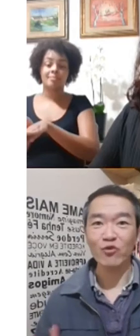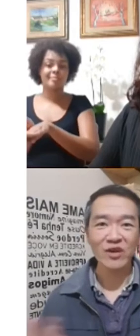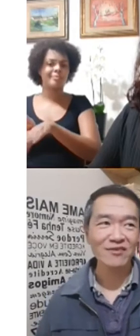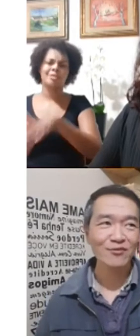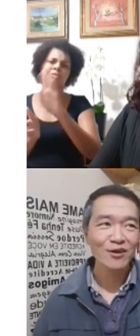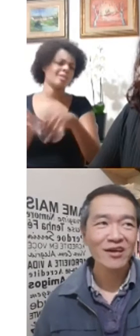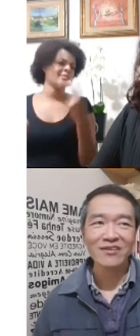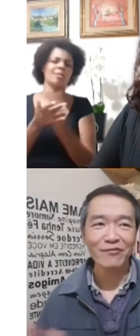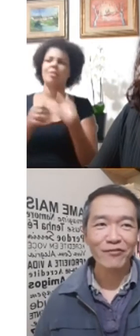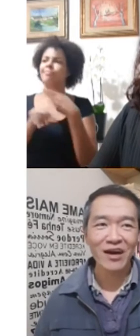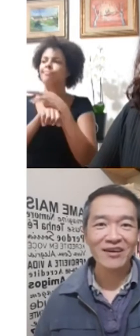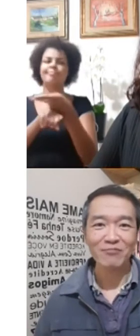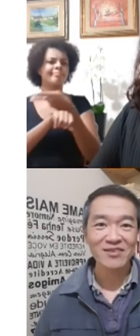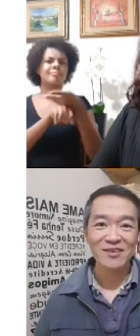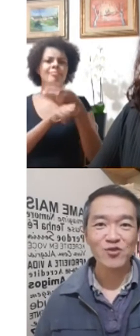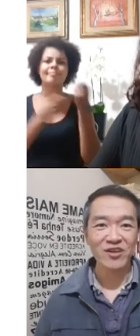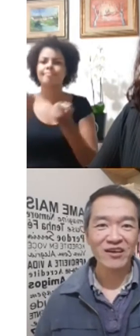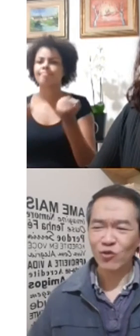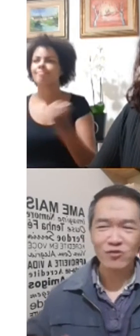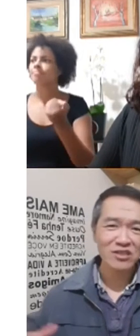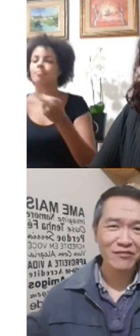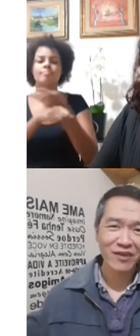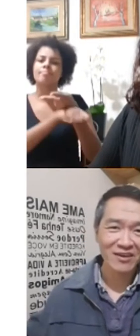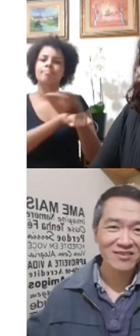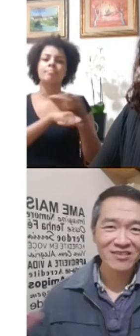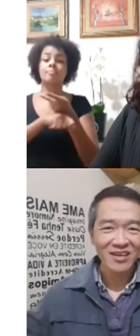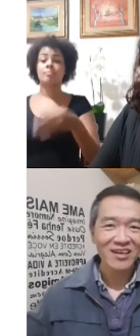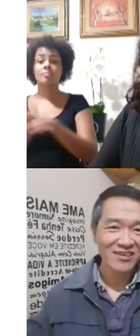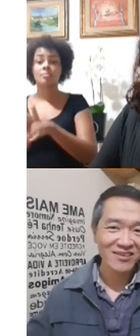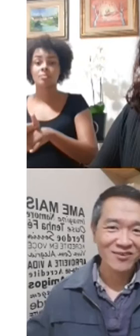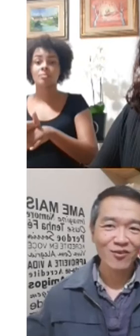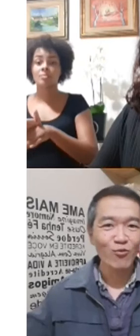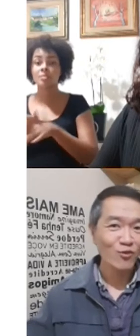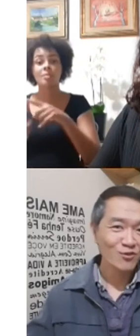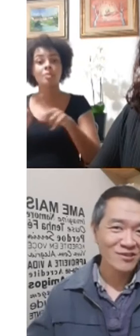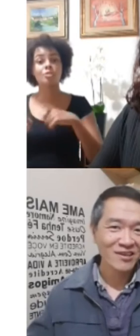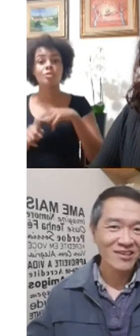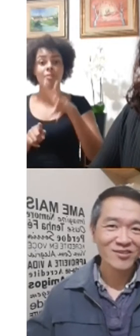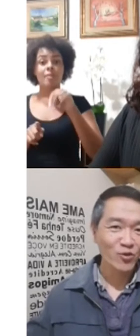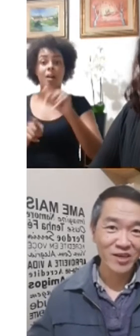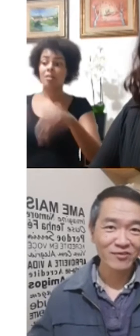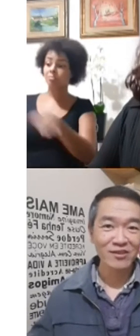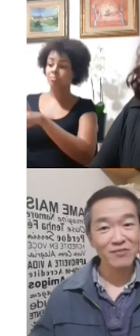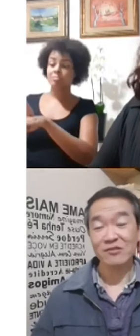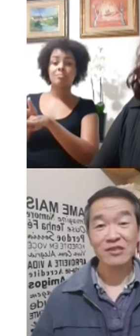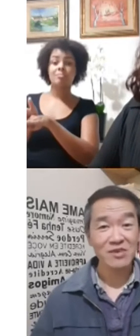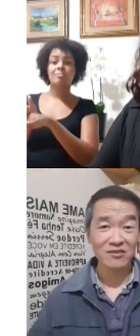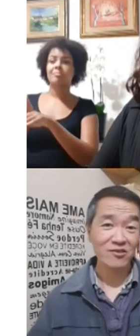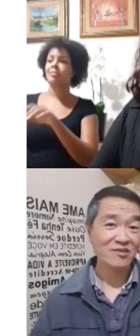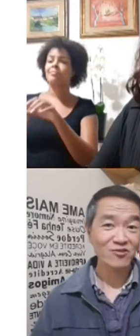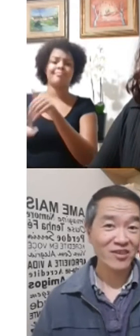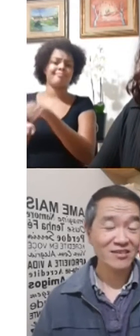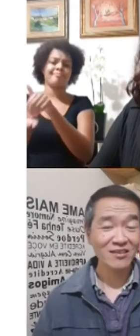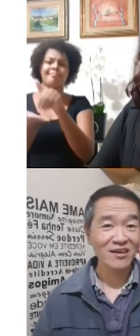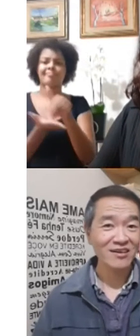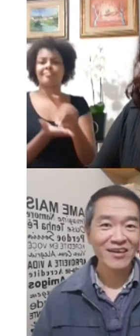fiquei procurando, né, vaga para estacionar, enquanto tinha vagas comuns sobrando ali. Mas eu sabia que